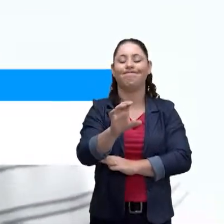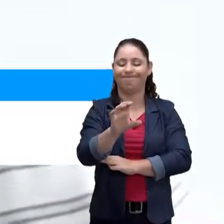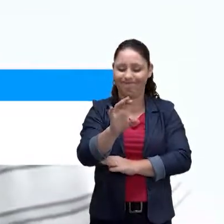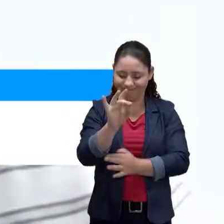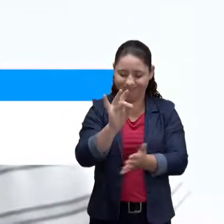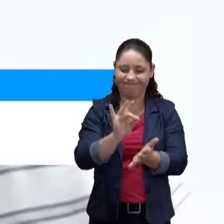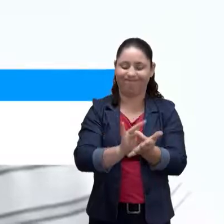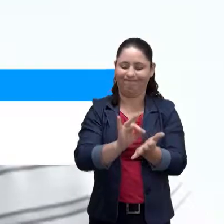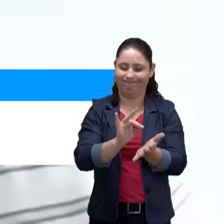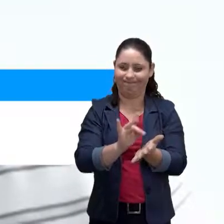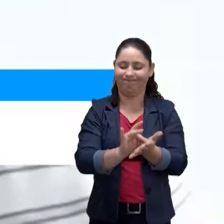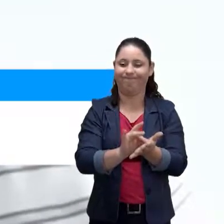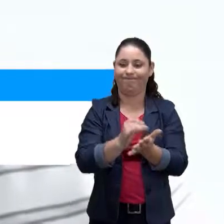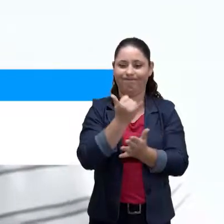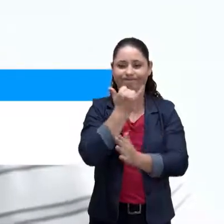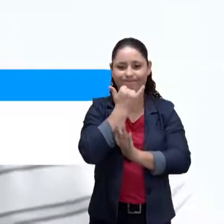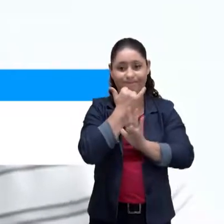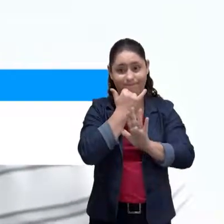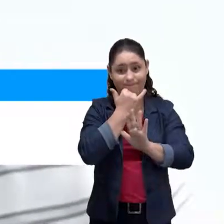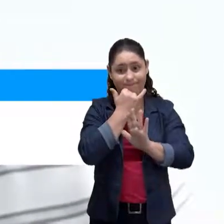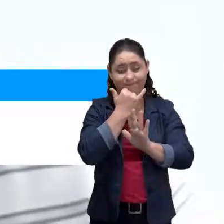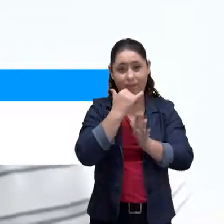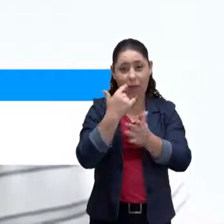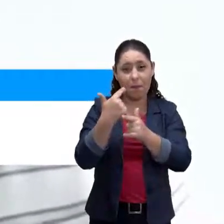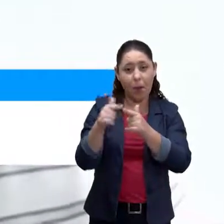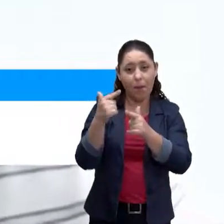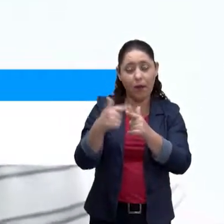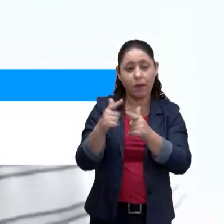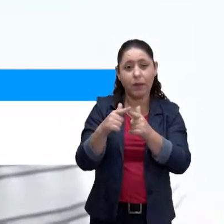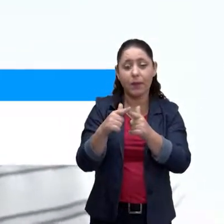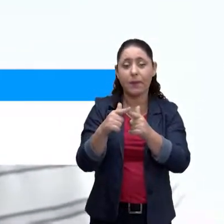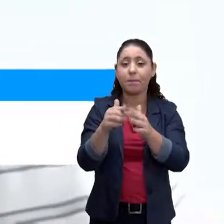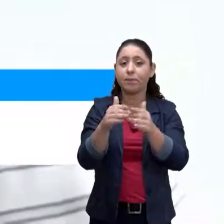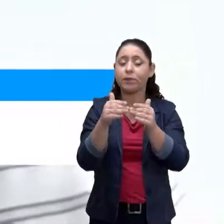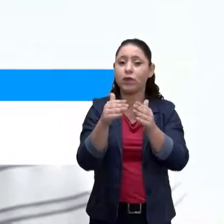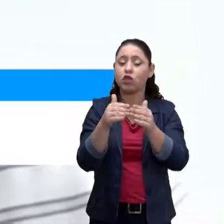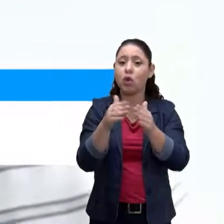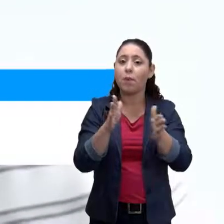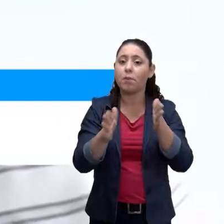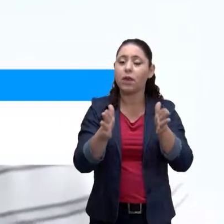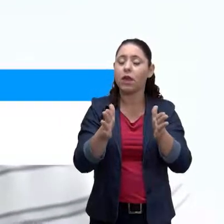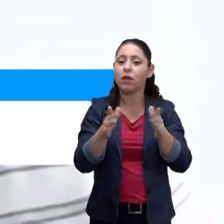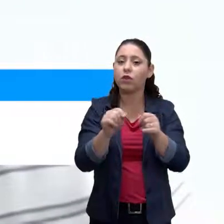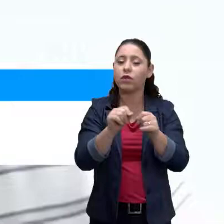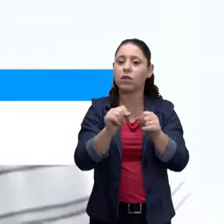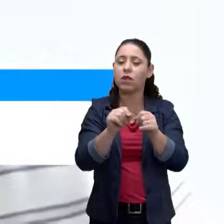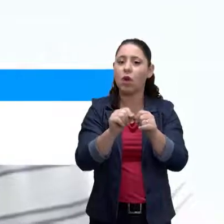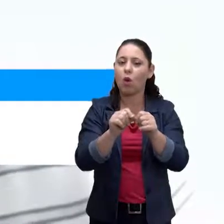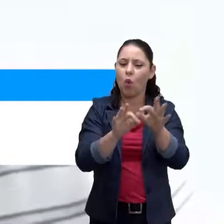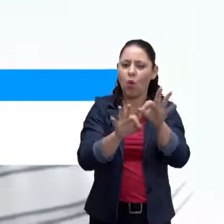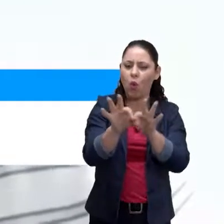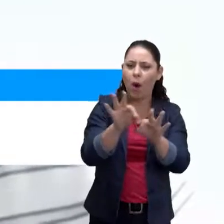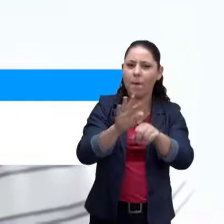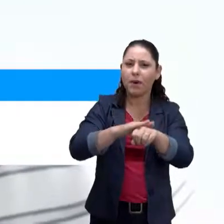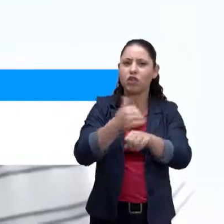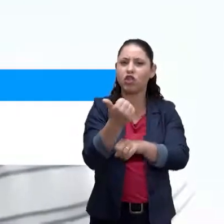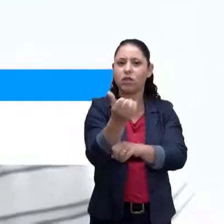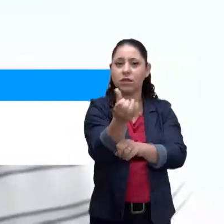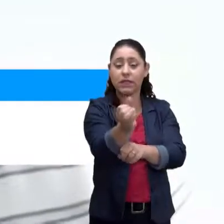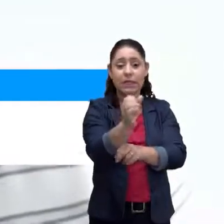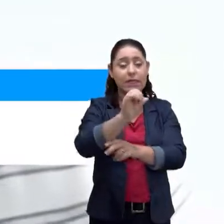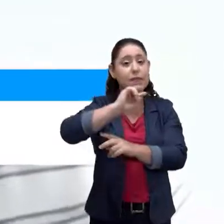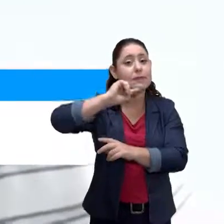problemas e pediu um prazo para fazer uma revisão geral dos mais de 16